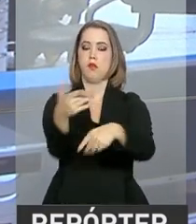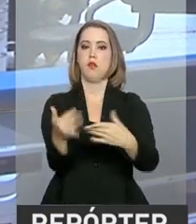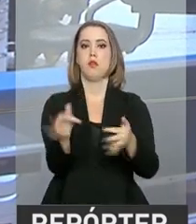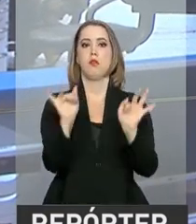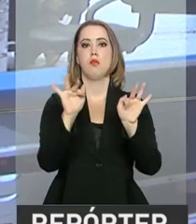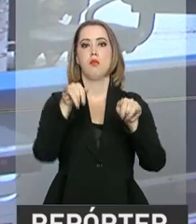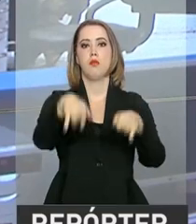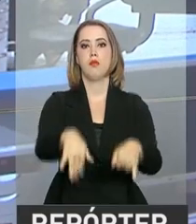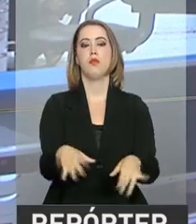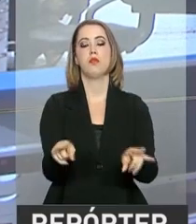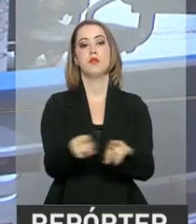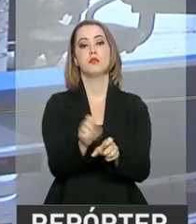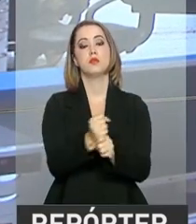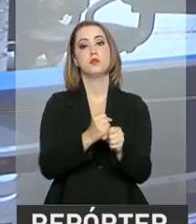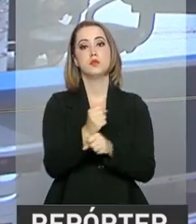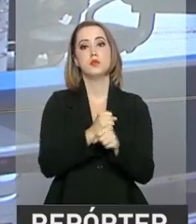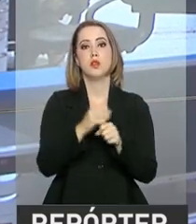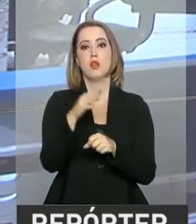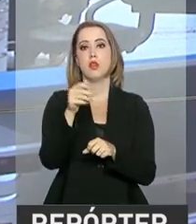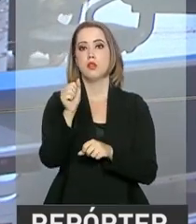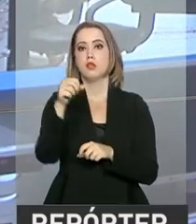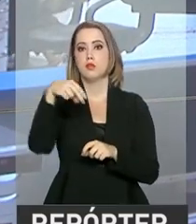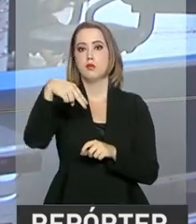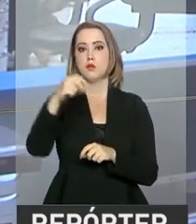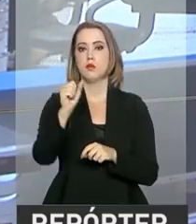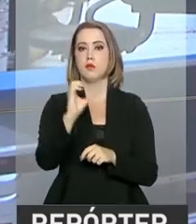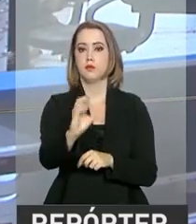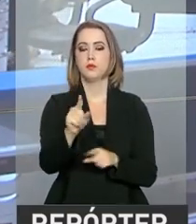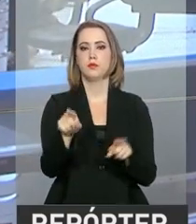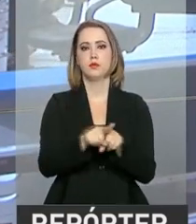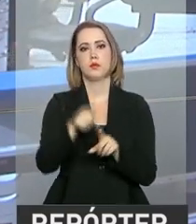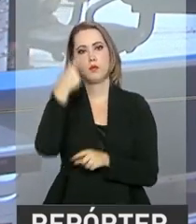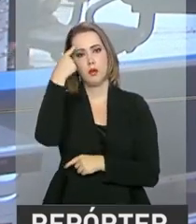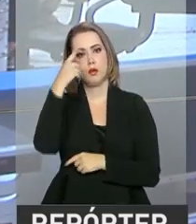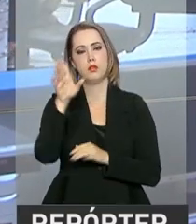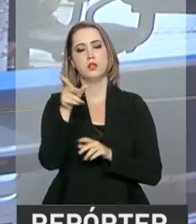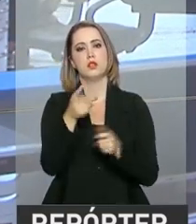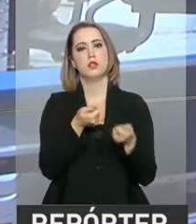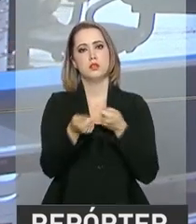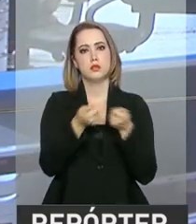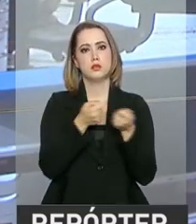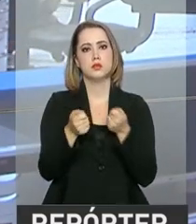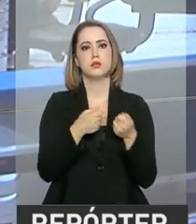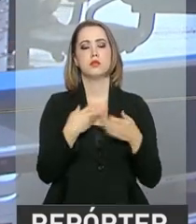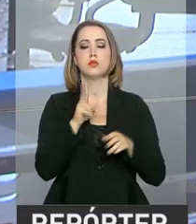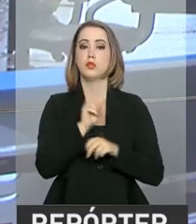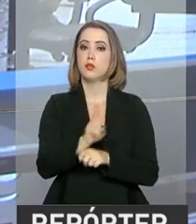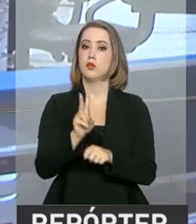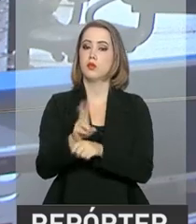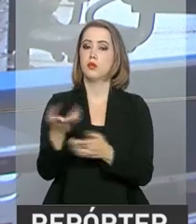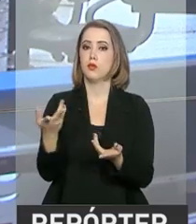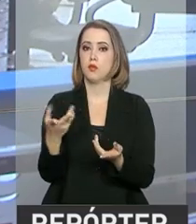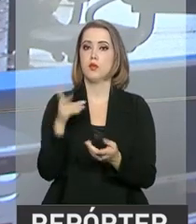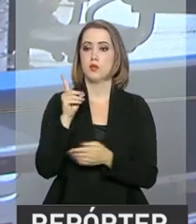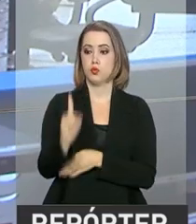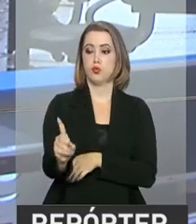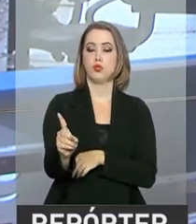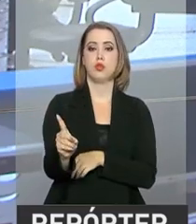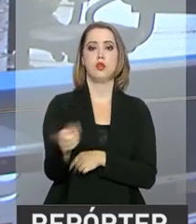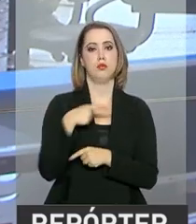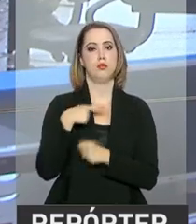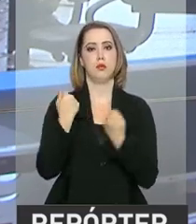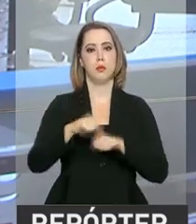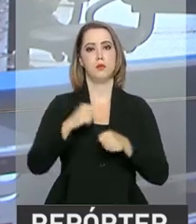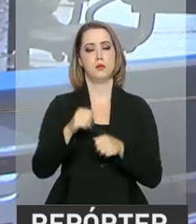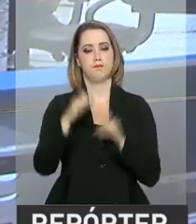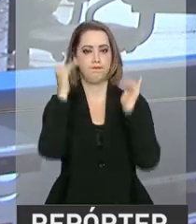ANAC. A ideia é fiscalizar o serviço de transporte aéreo e prestar informações sobre direitos e deveres dos passageiros, nesse que é o período